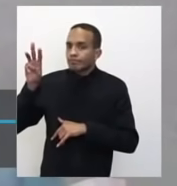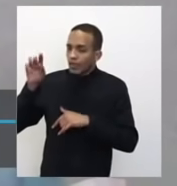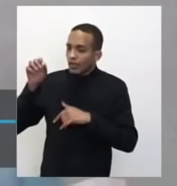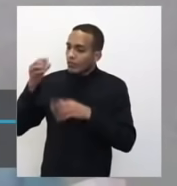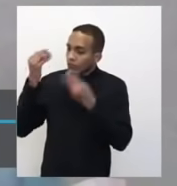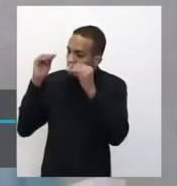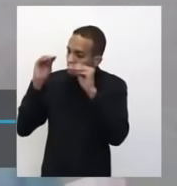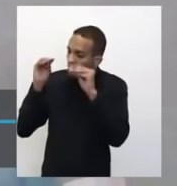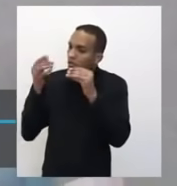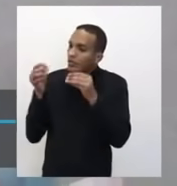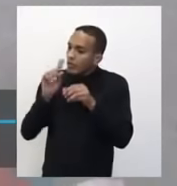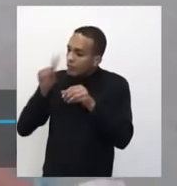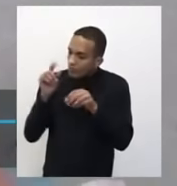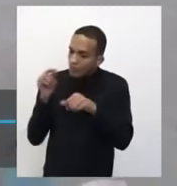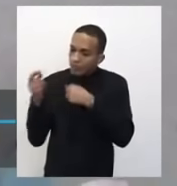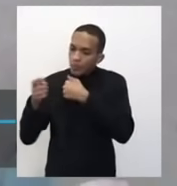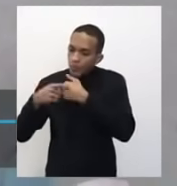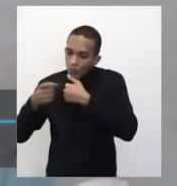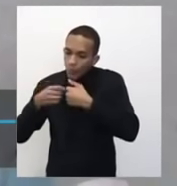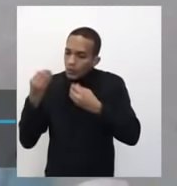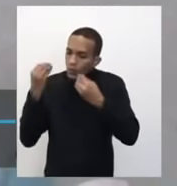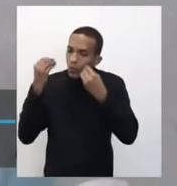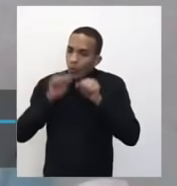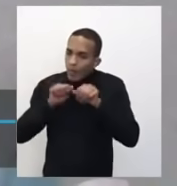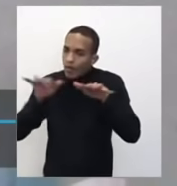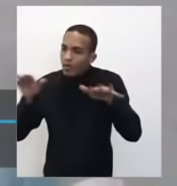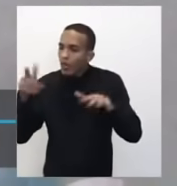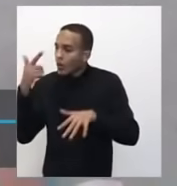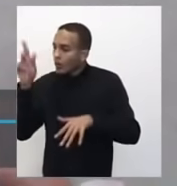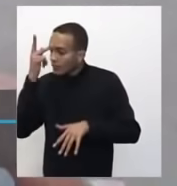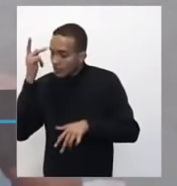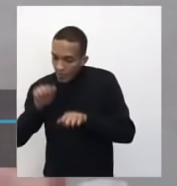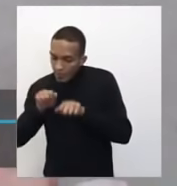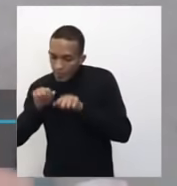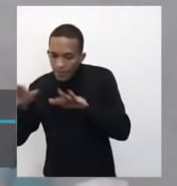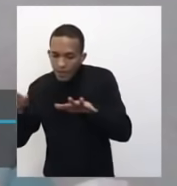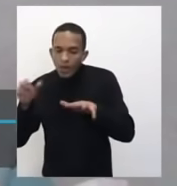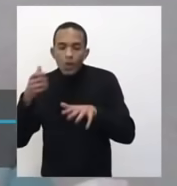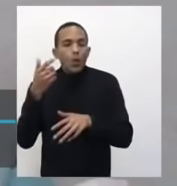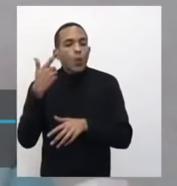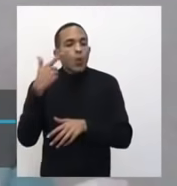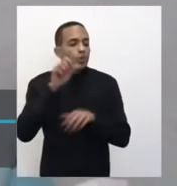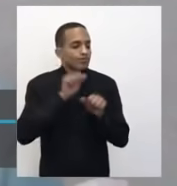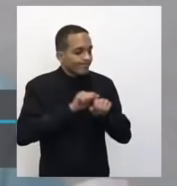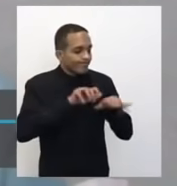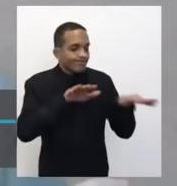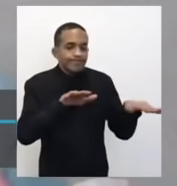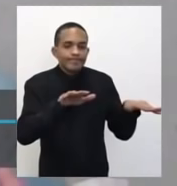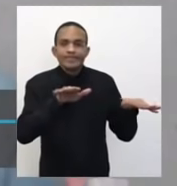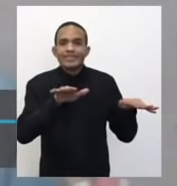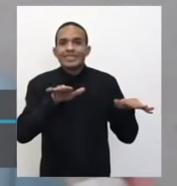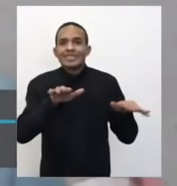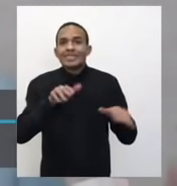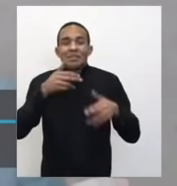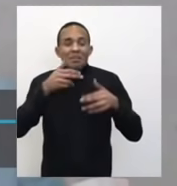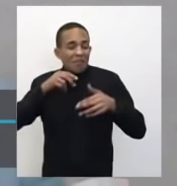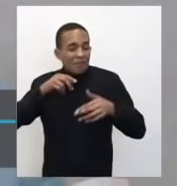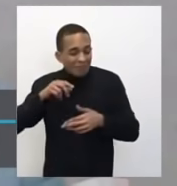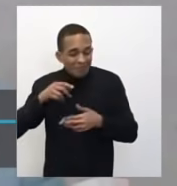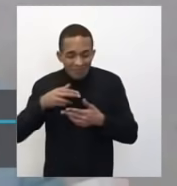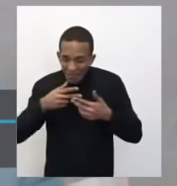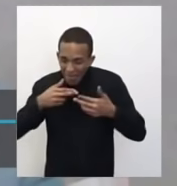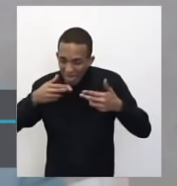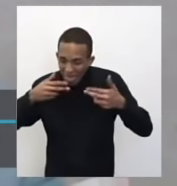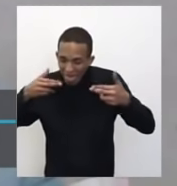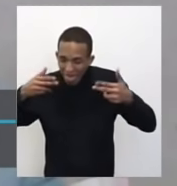compartilha, uma outra pessoa compartilha, uma outra compartilha e centenas de